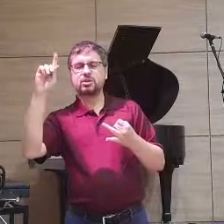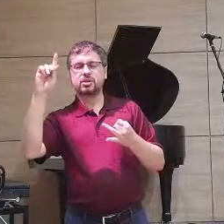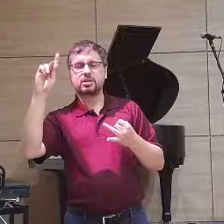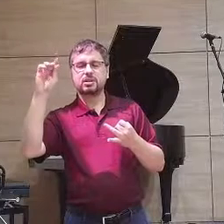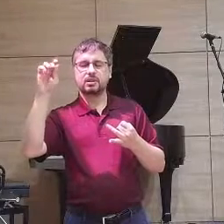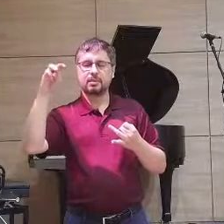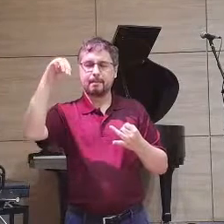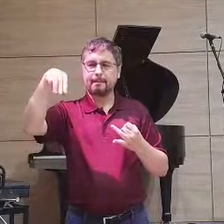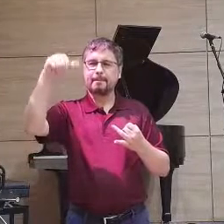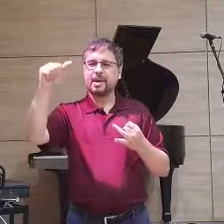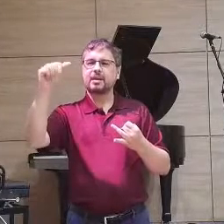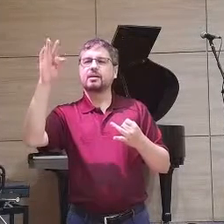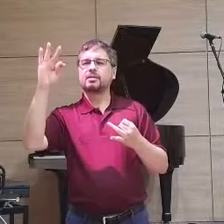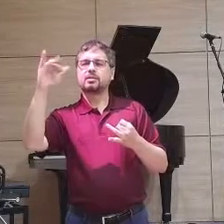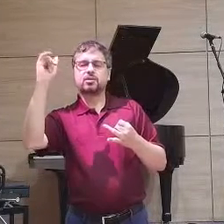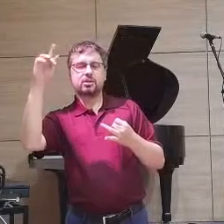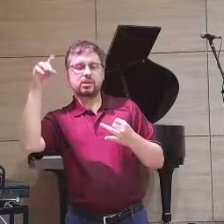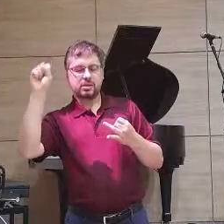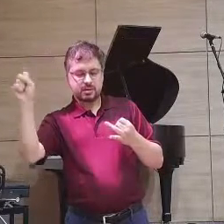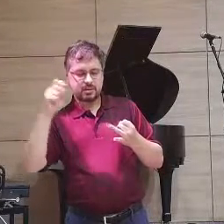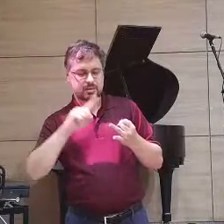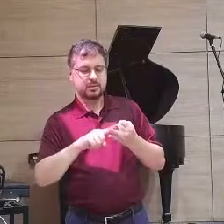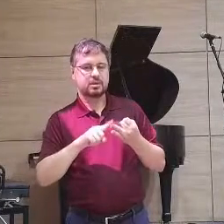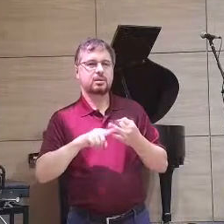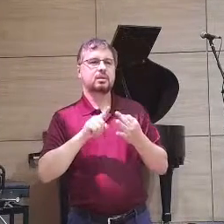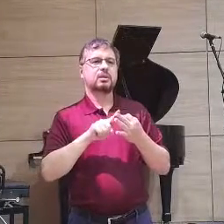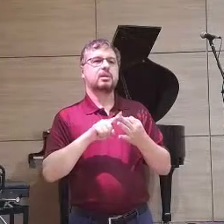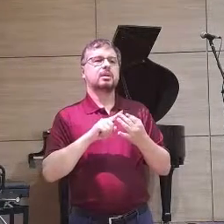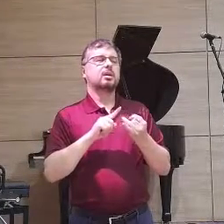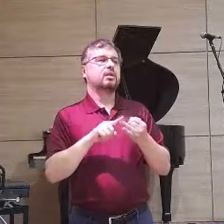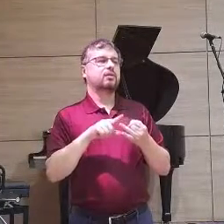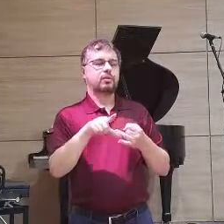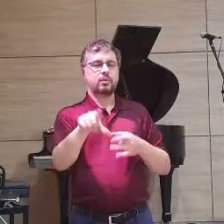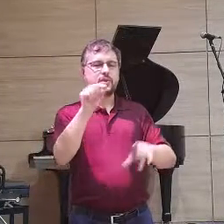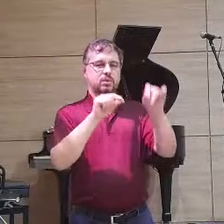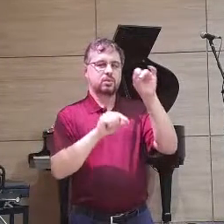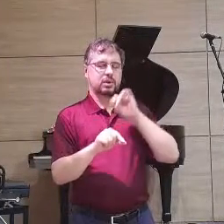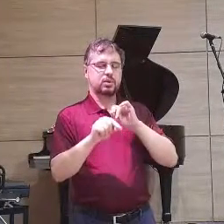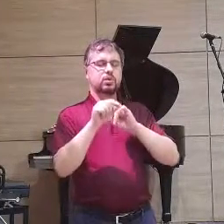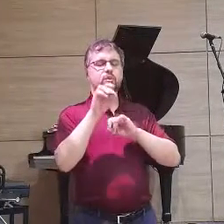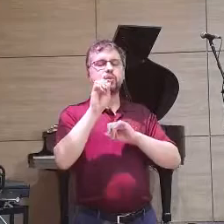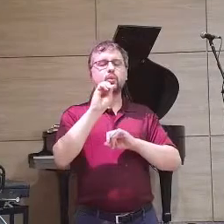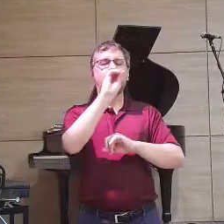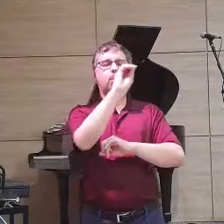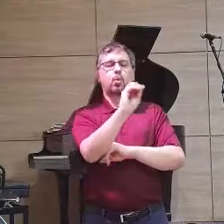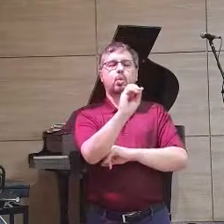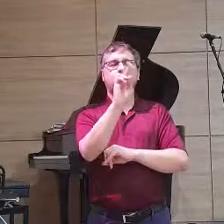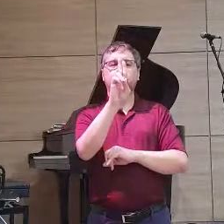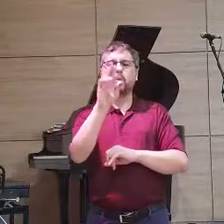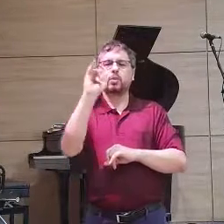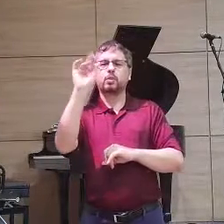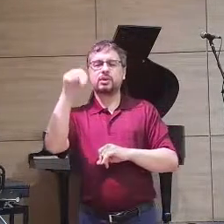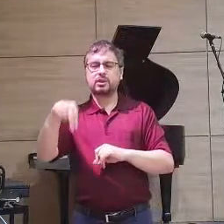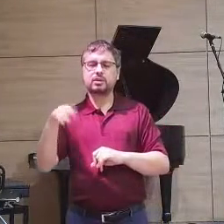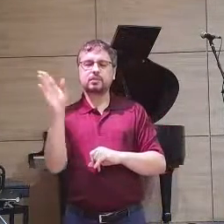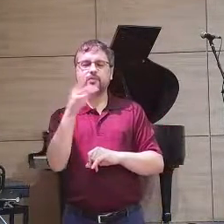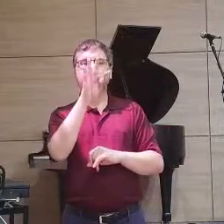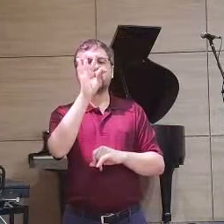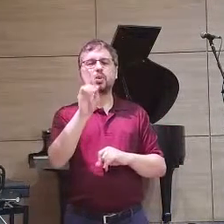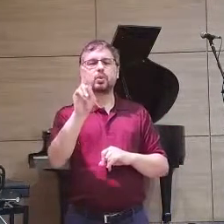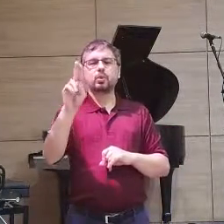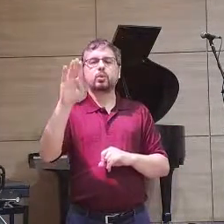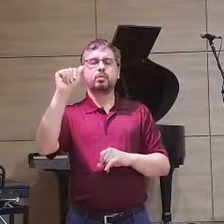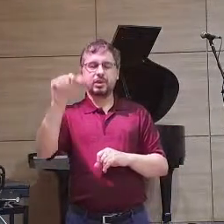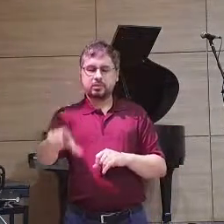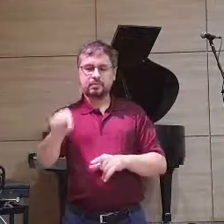dizer que esses homens foram escolhidos foram escolhidos na base do urim tumim eles lançaram sorte e caiu no nome